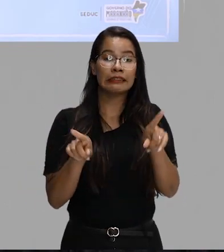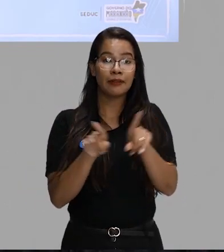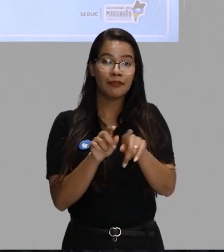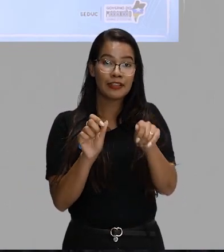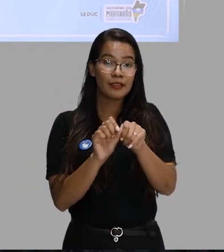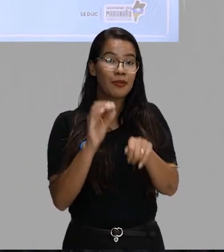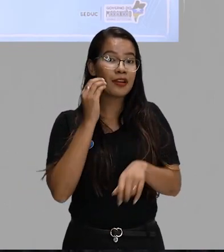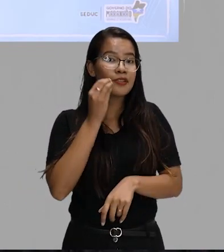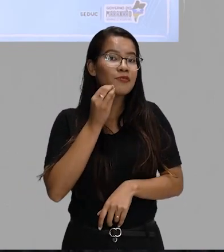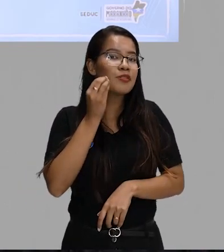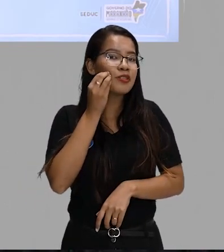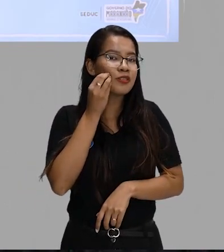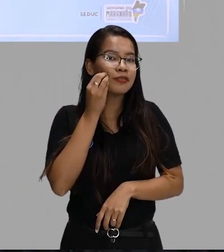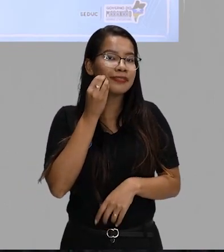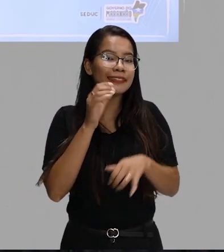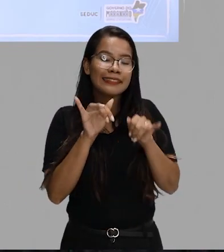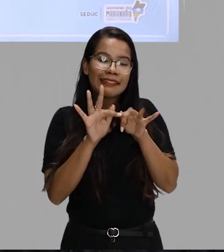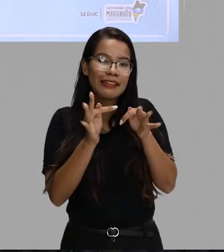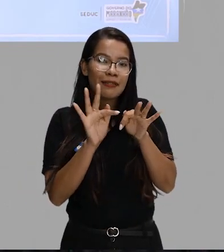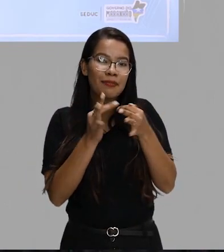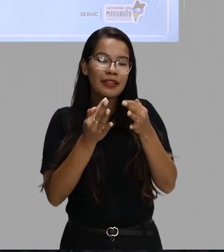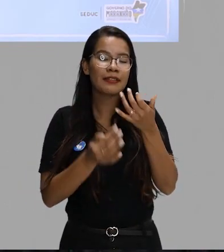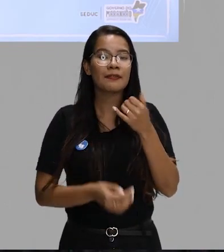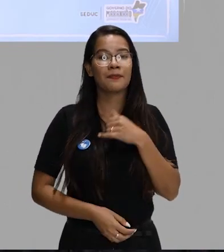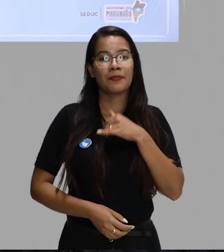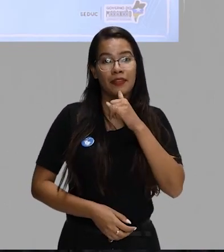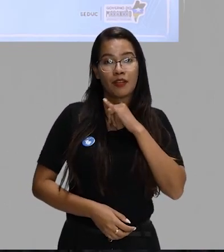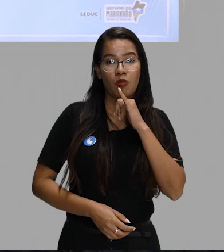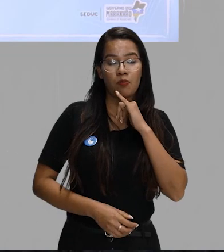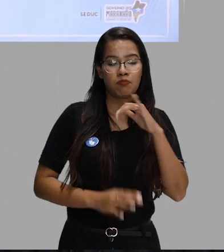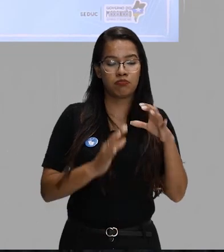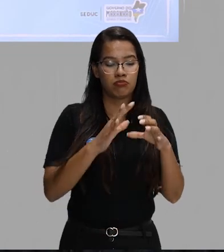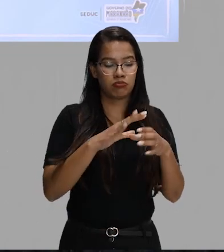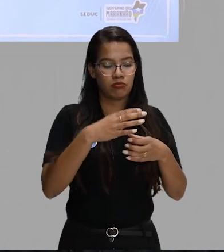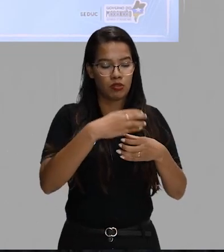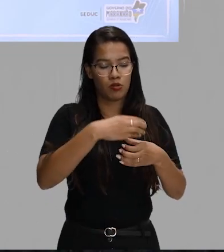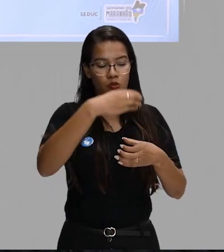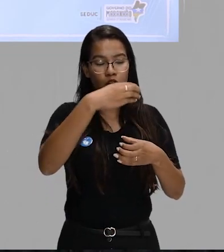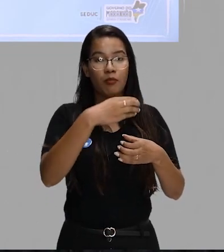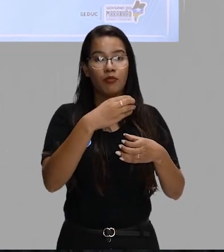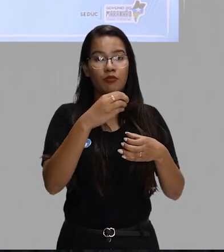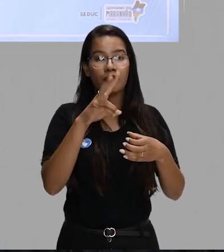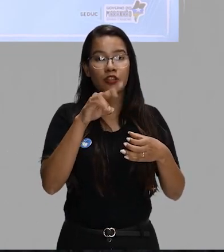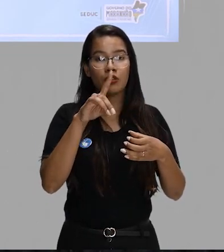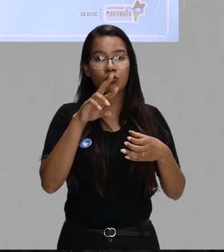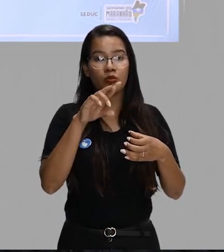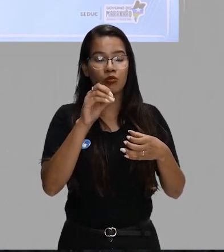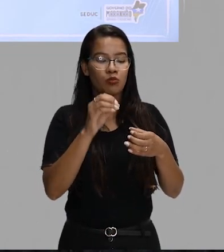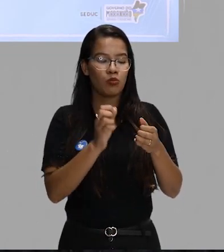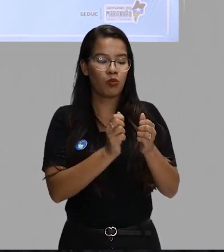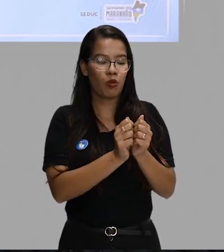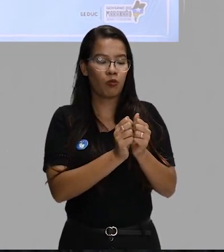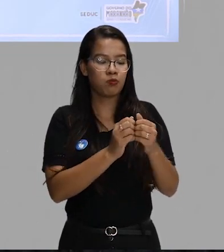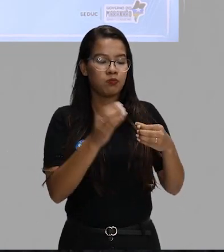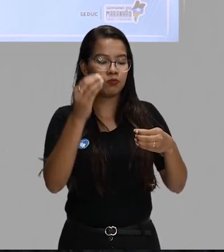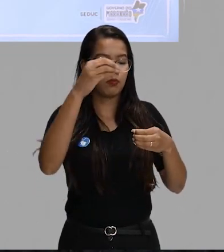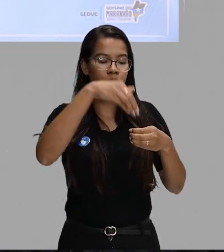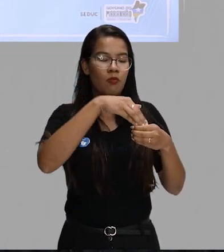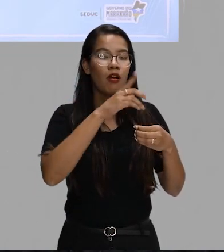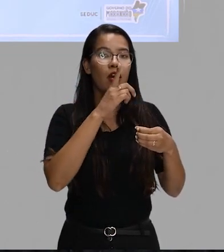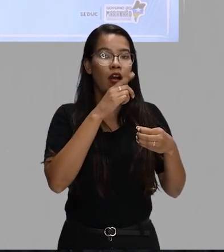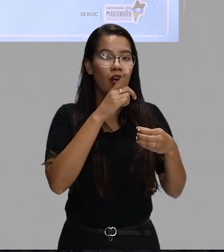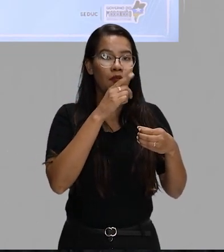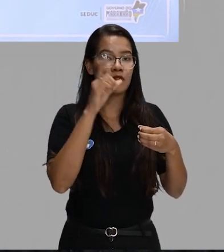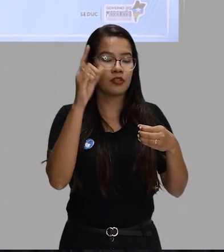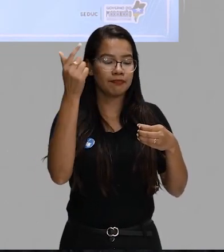simples aí na sua casa. Um copo de vidro com água. E você coloca uma caneta, né, um